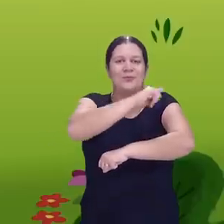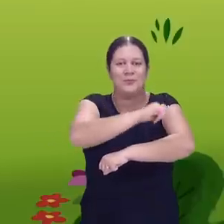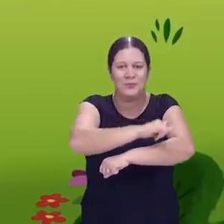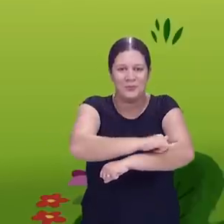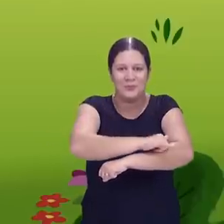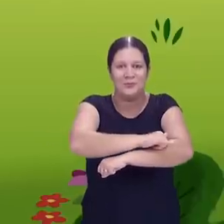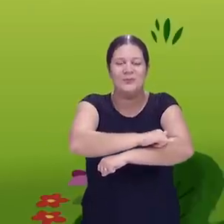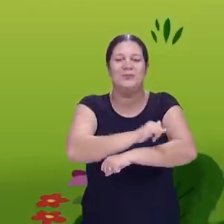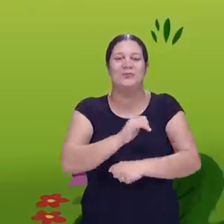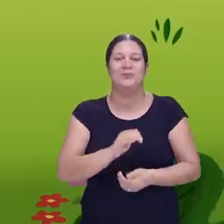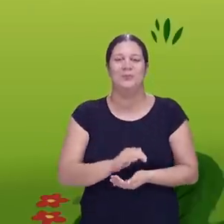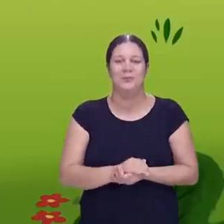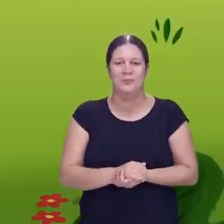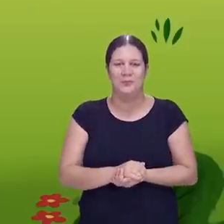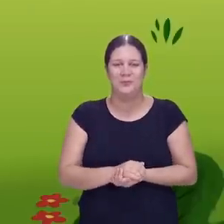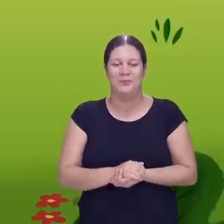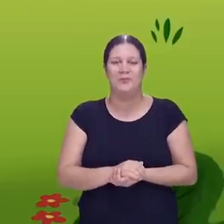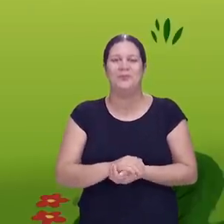Conta.